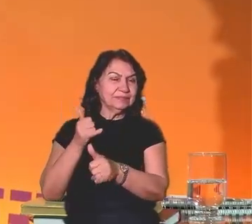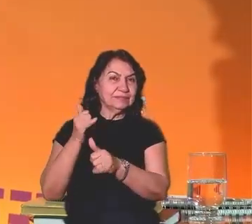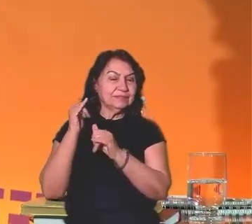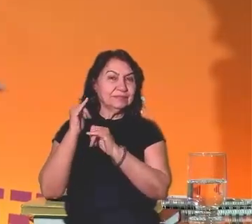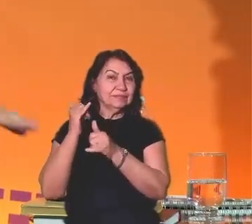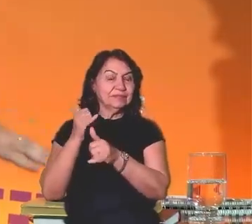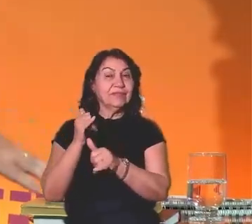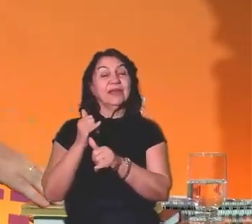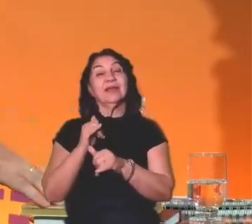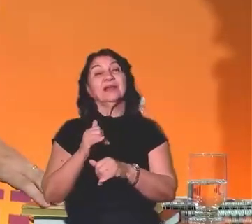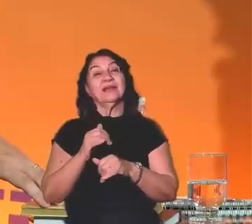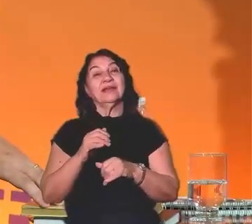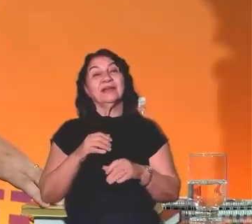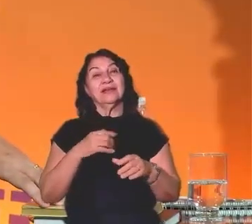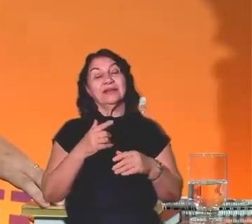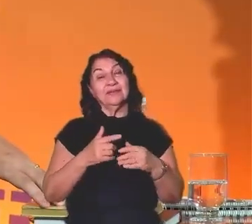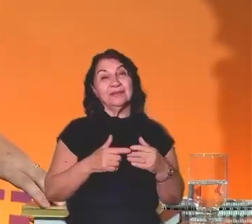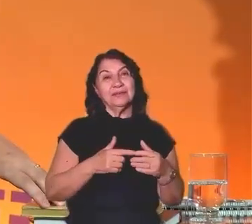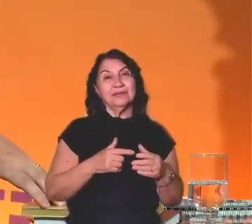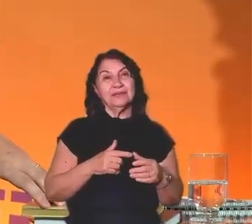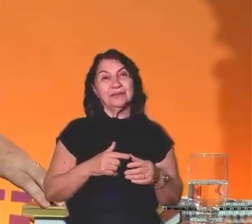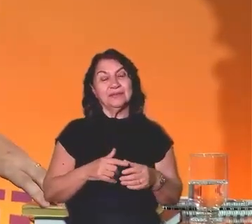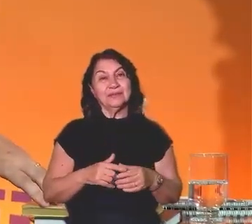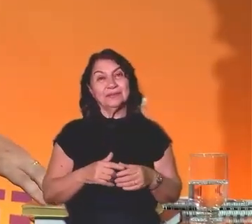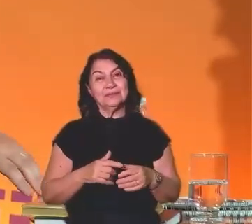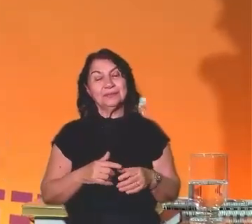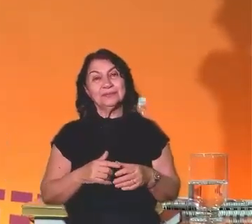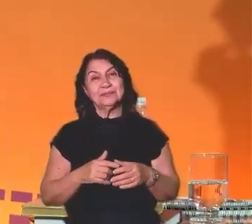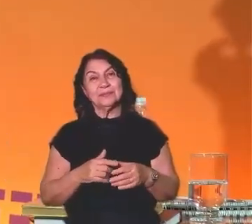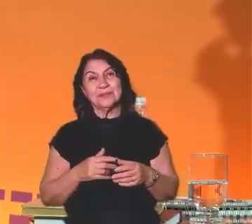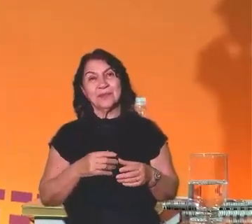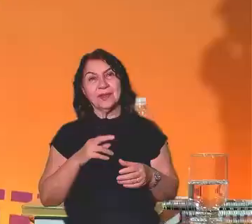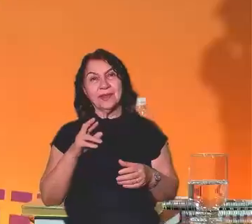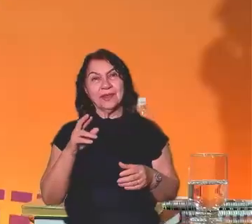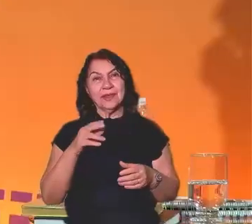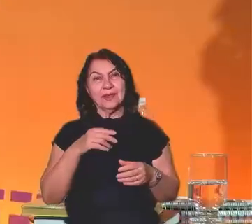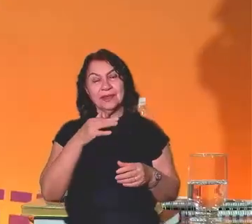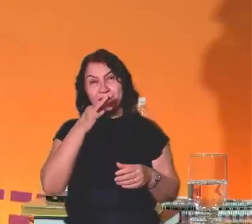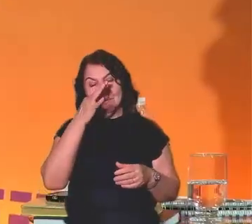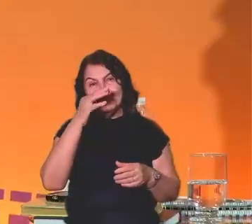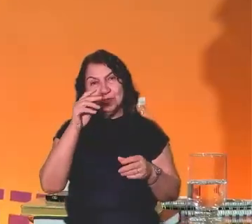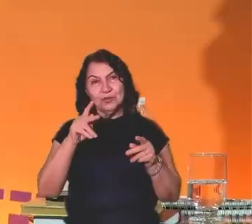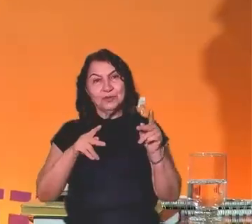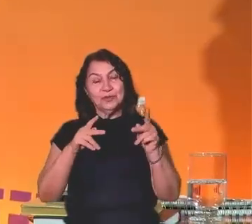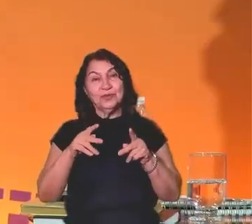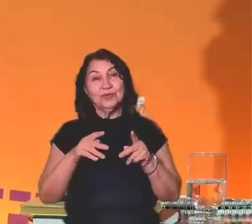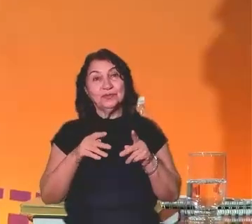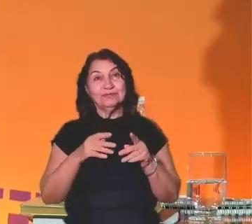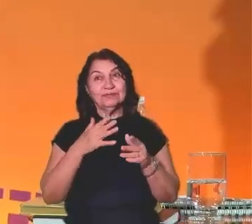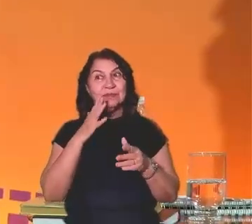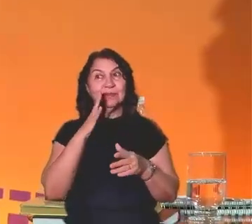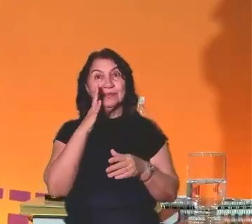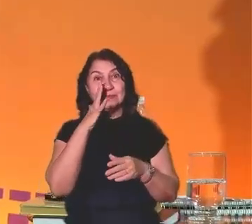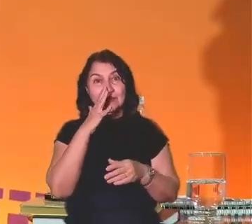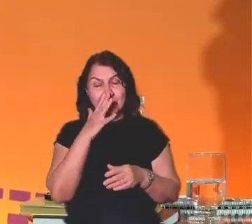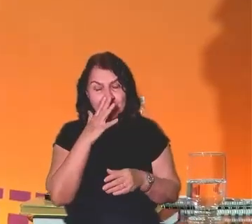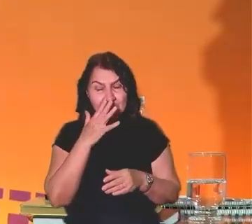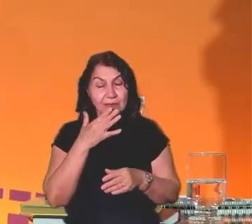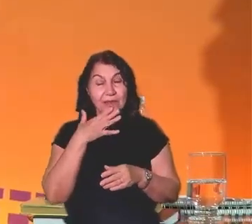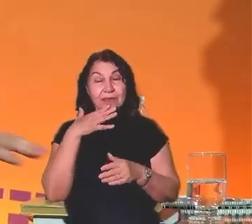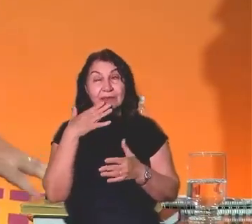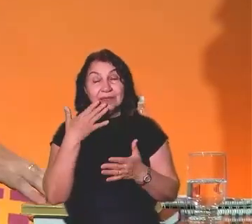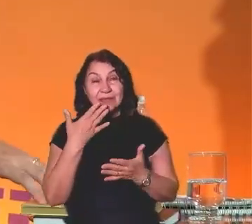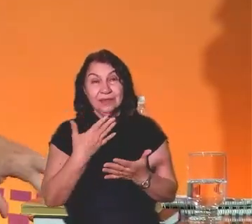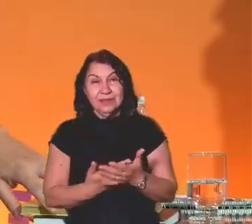gente mesmo, né? A crônica não é da Rosa do Povo, mas ficou todo mundo assim, porque é assim que a gente se sente ao